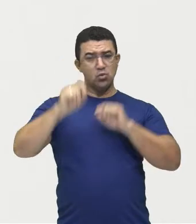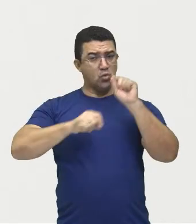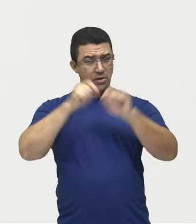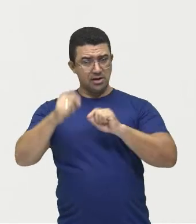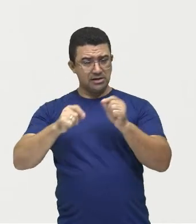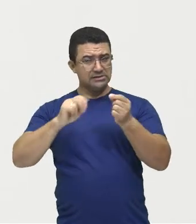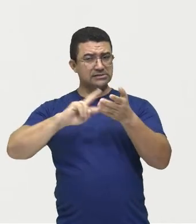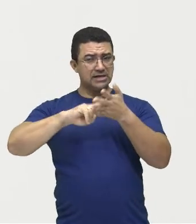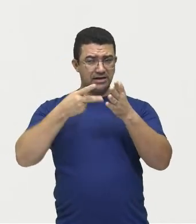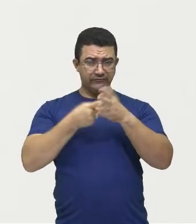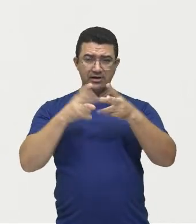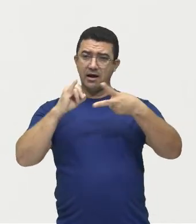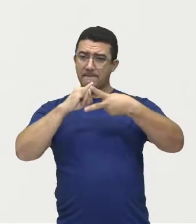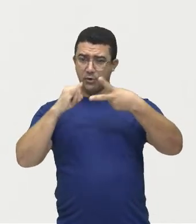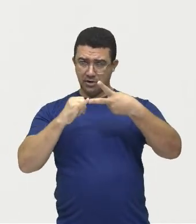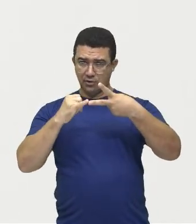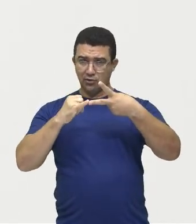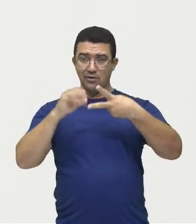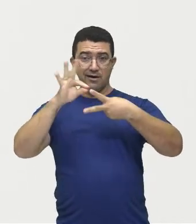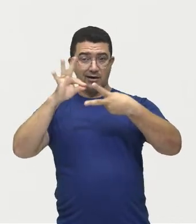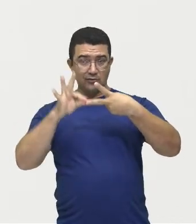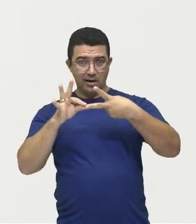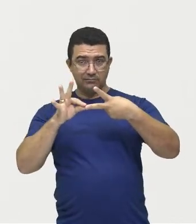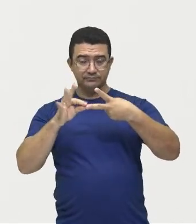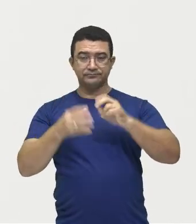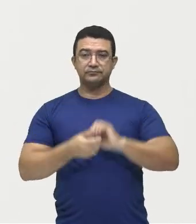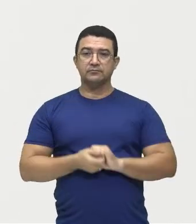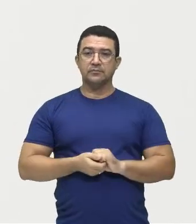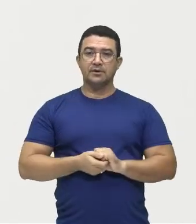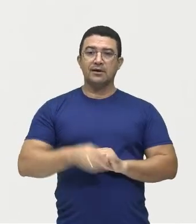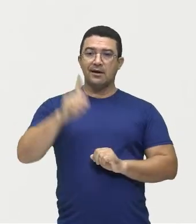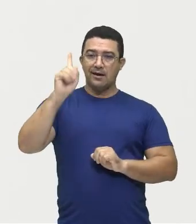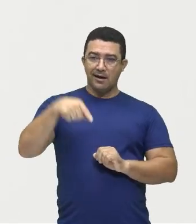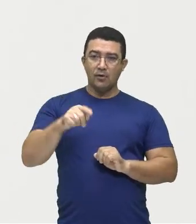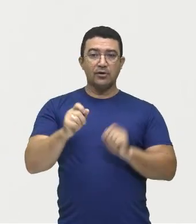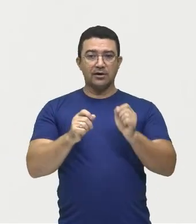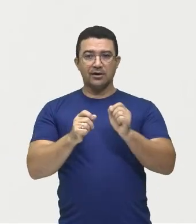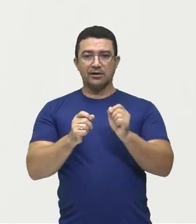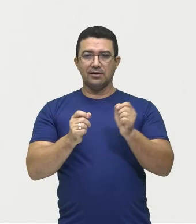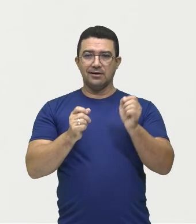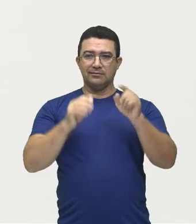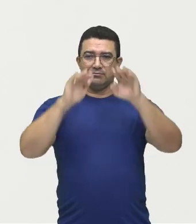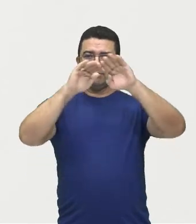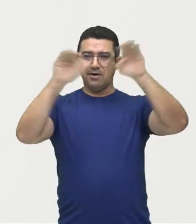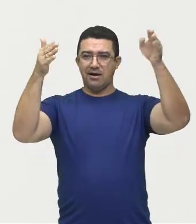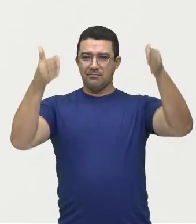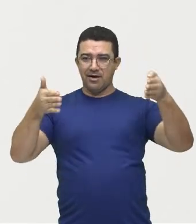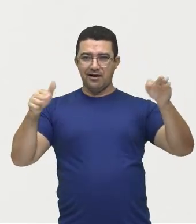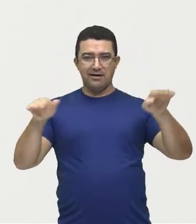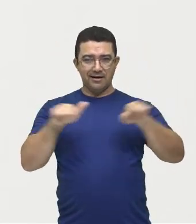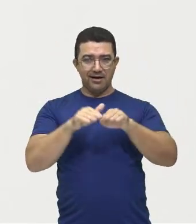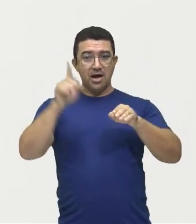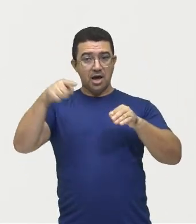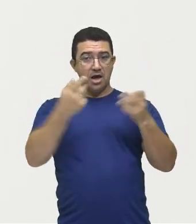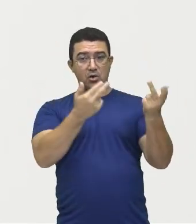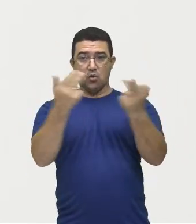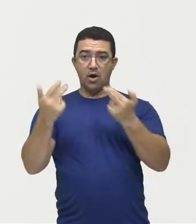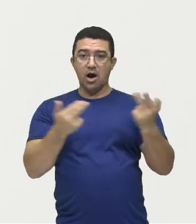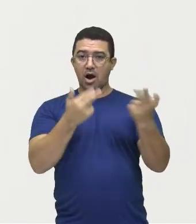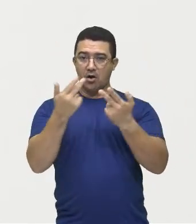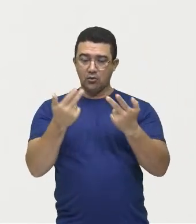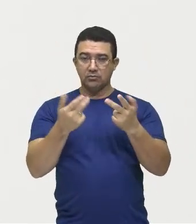regular, pessoal, são aqueles, né, que possuem os seus lados e os seus ângulos com medidas iguais,